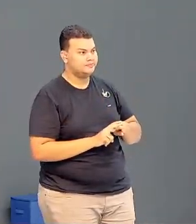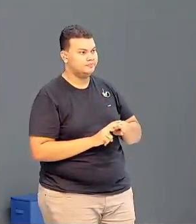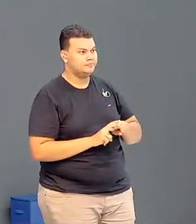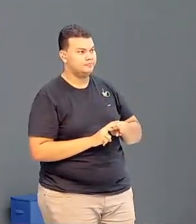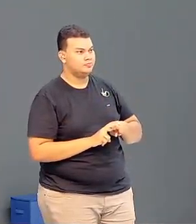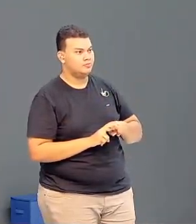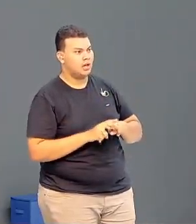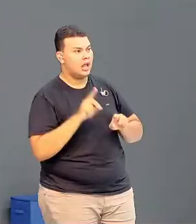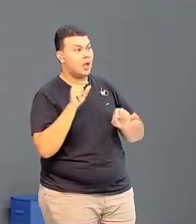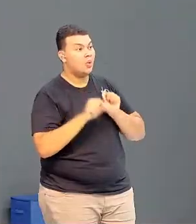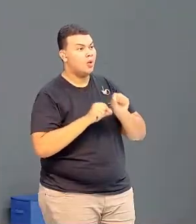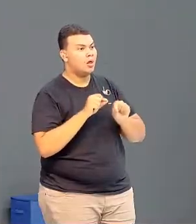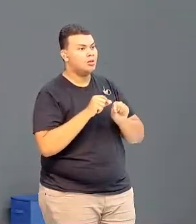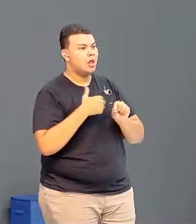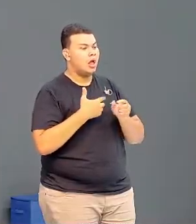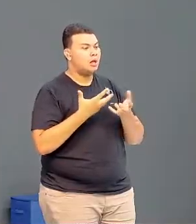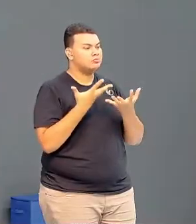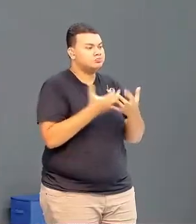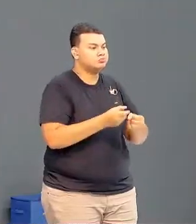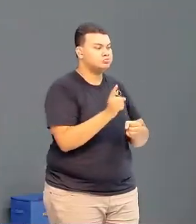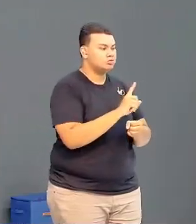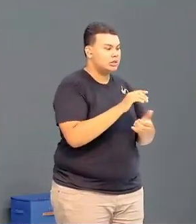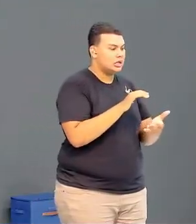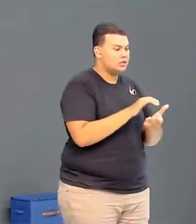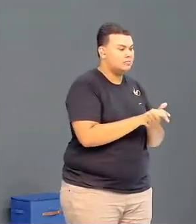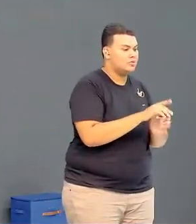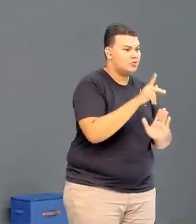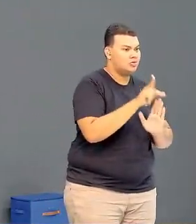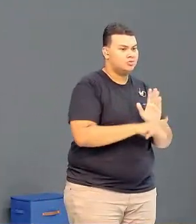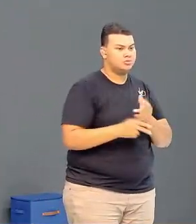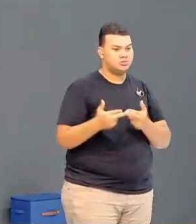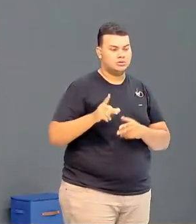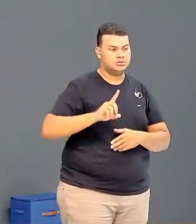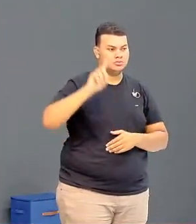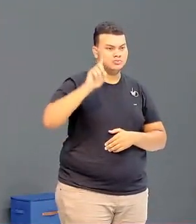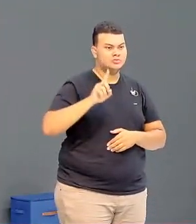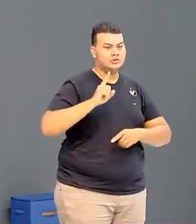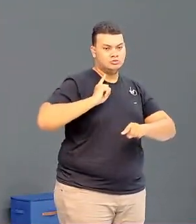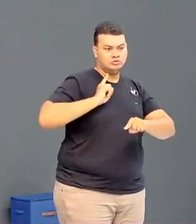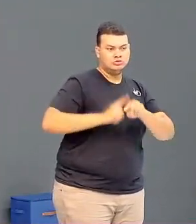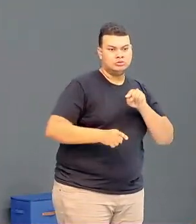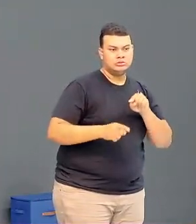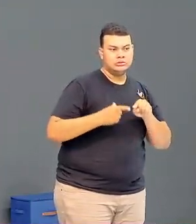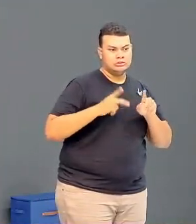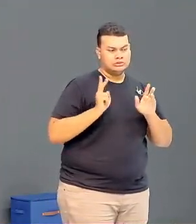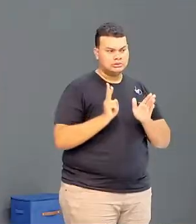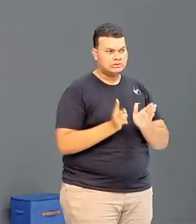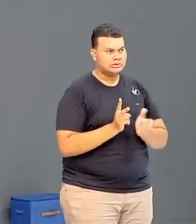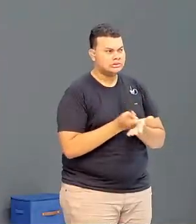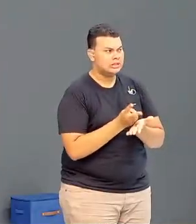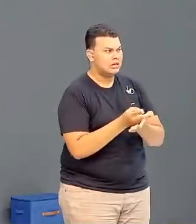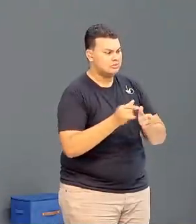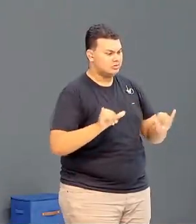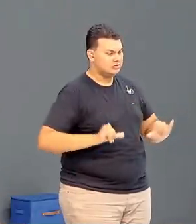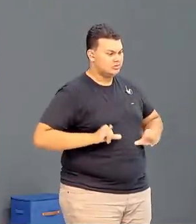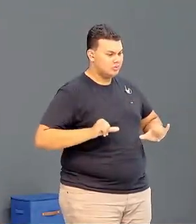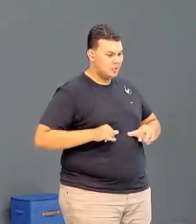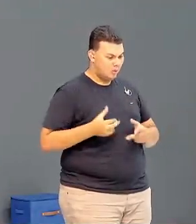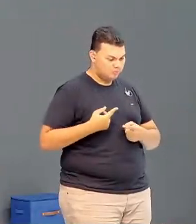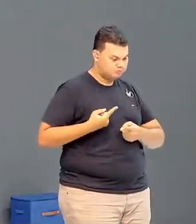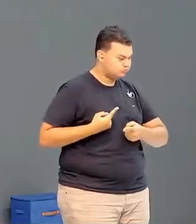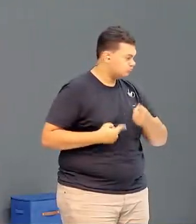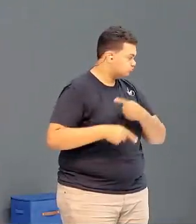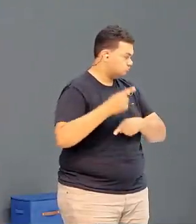que faz com que você não viva seu casamento em plenitude com o projeto de Deus, que você não viva a bênção financeira do Senhor, a